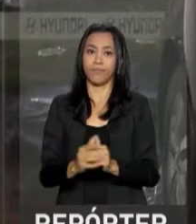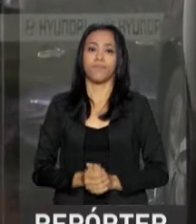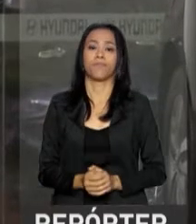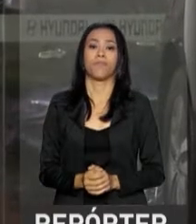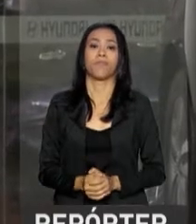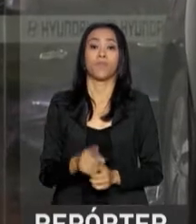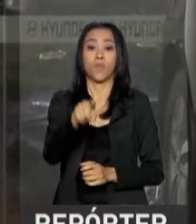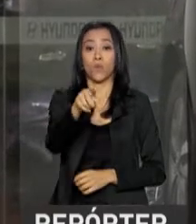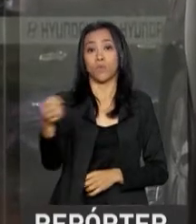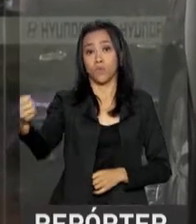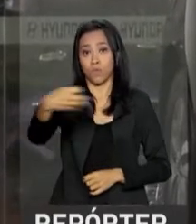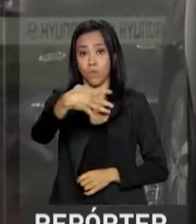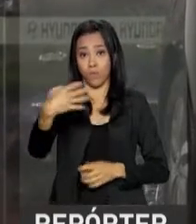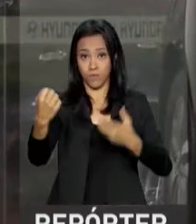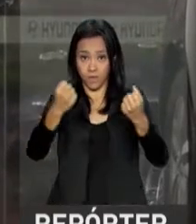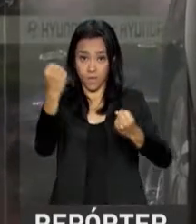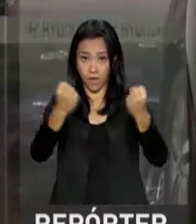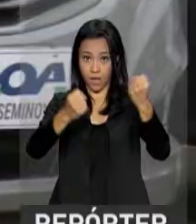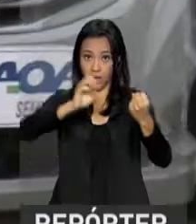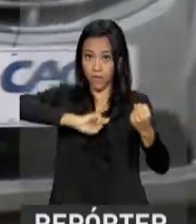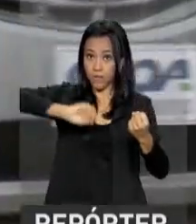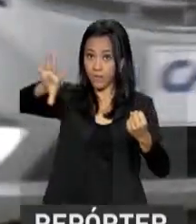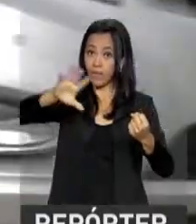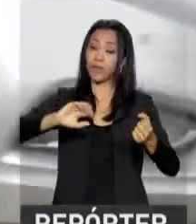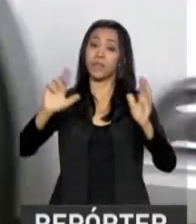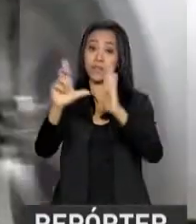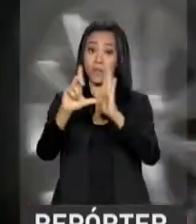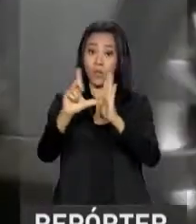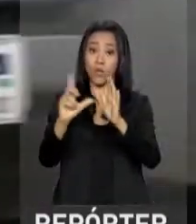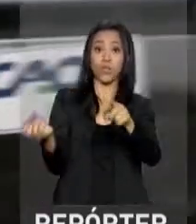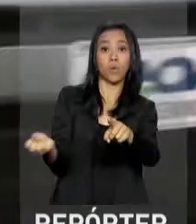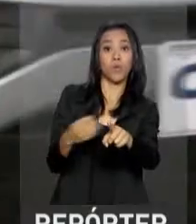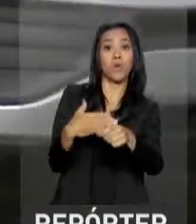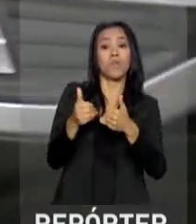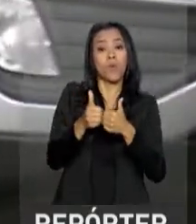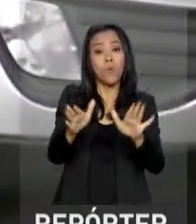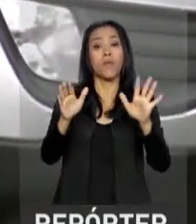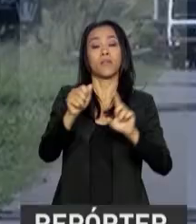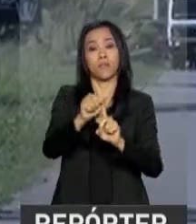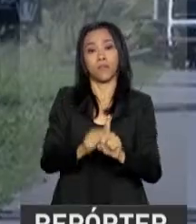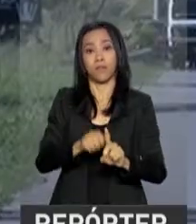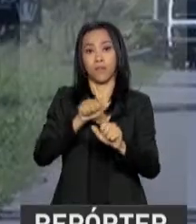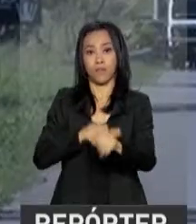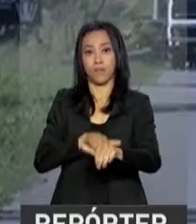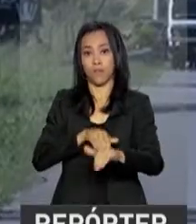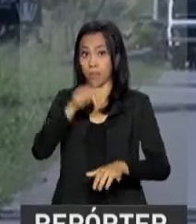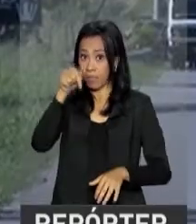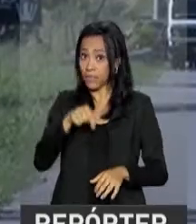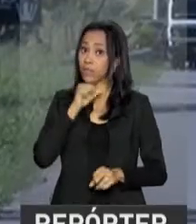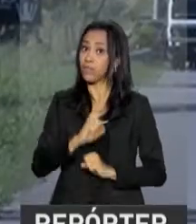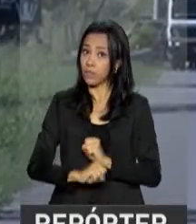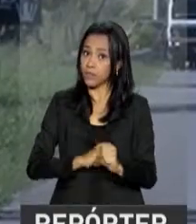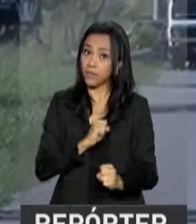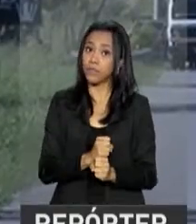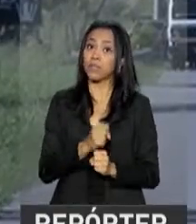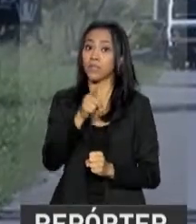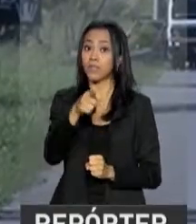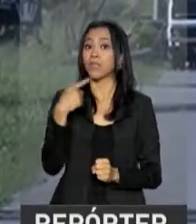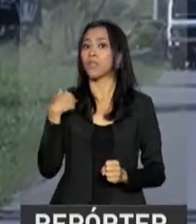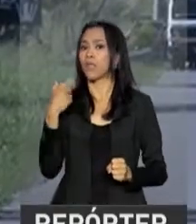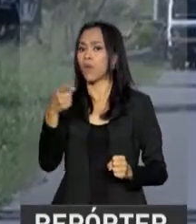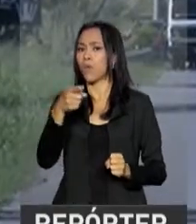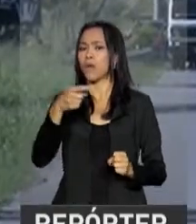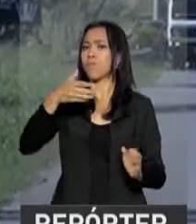Os novos carros já deverão sair da concessionária com a nova placa a partir de setembro deste ano. Veículos que passarem por processo